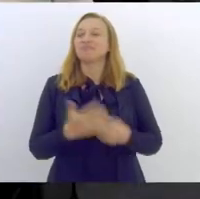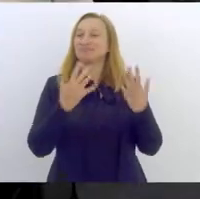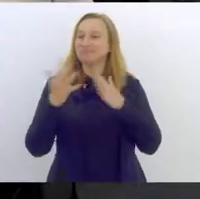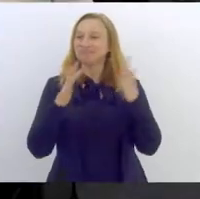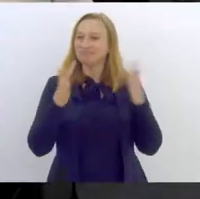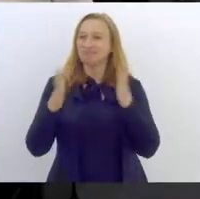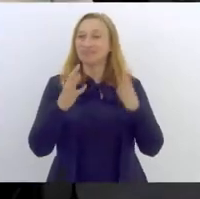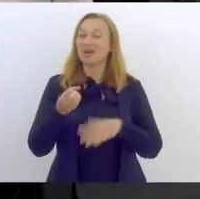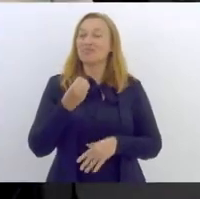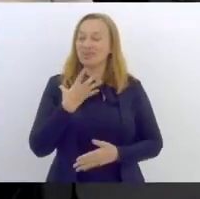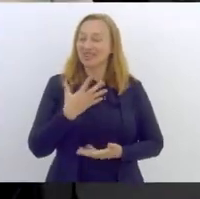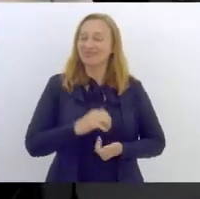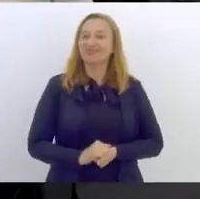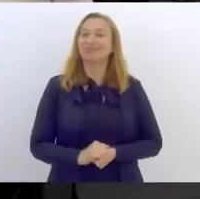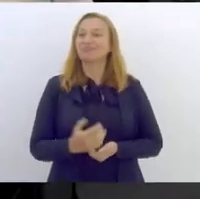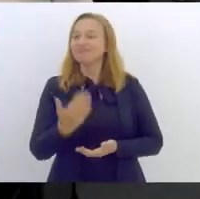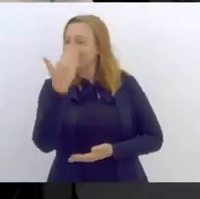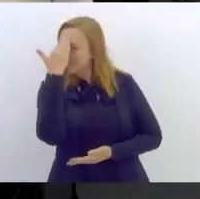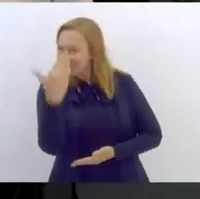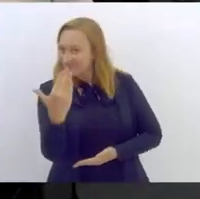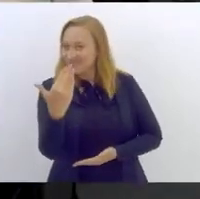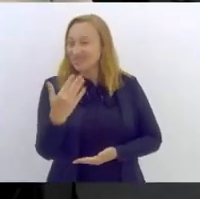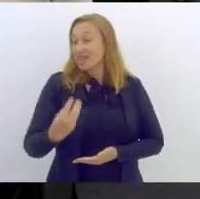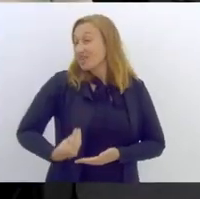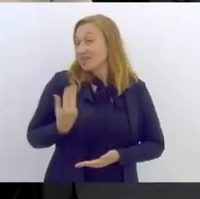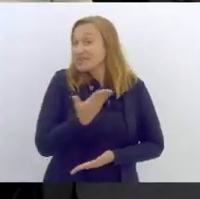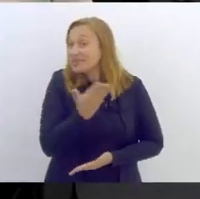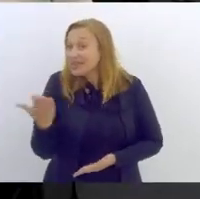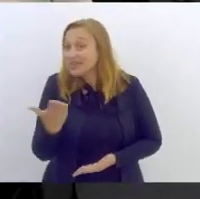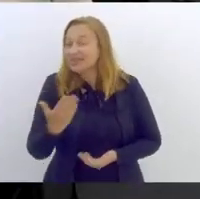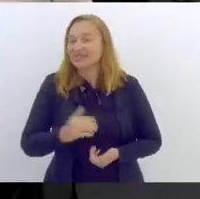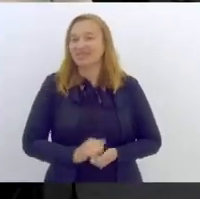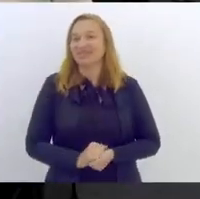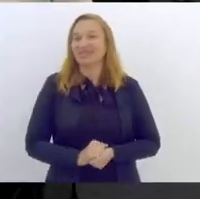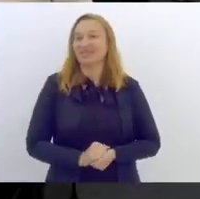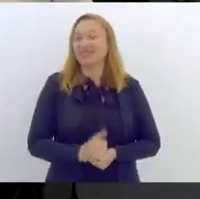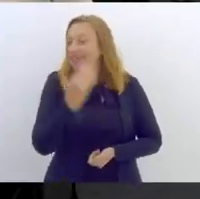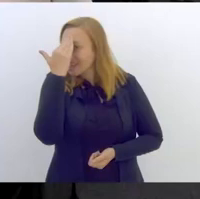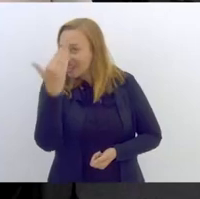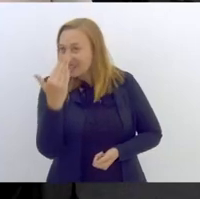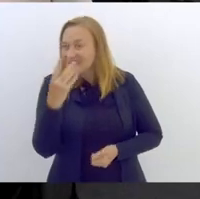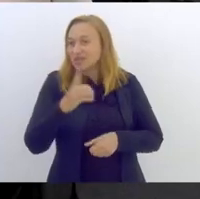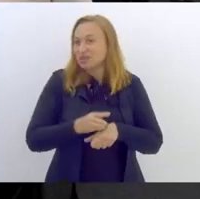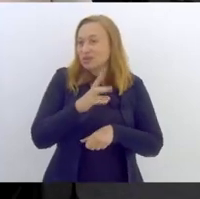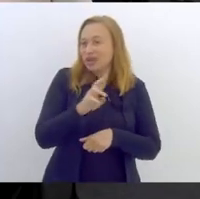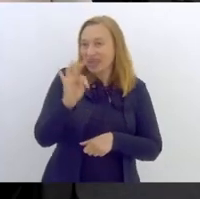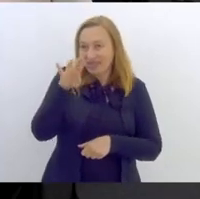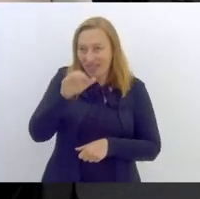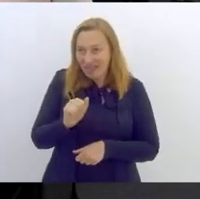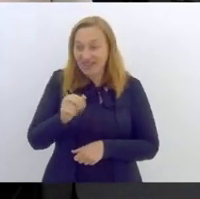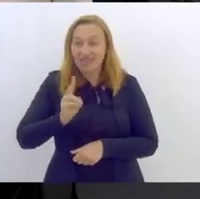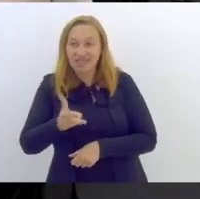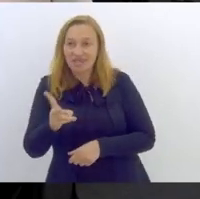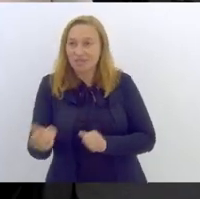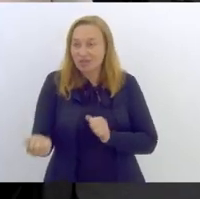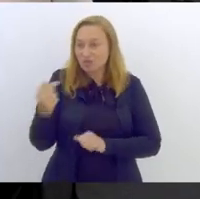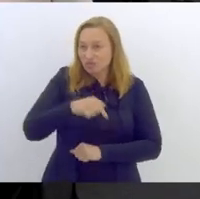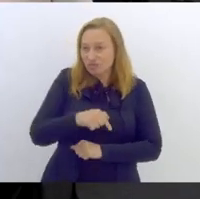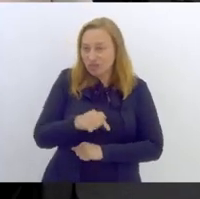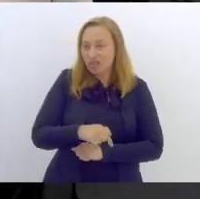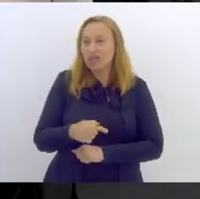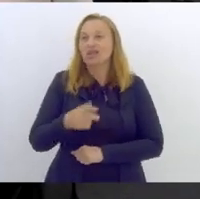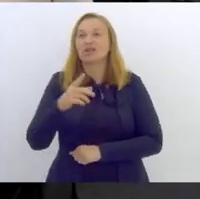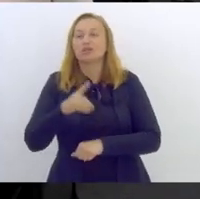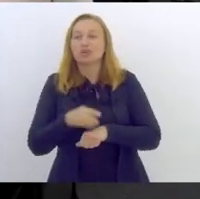bem quero agradecer a presença de todos agradecer a Doutora Renata também sem presente conosco Doutora